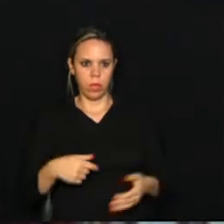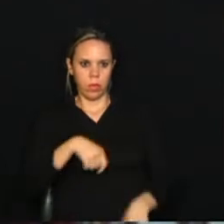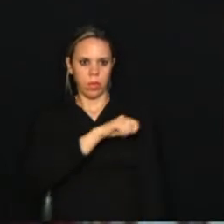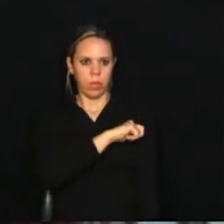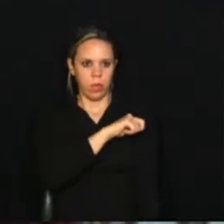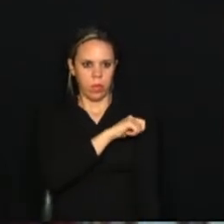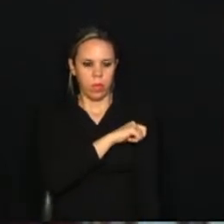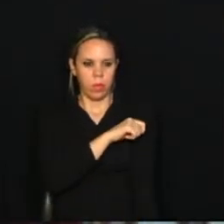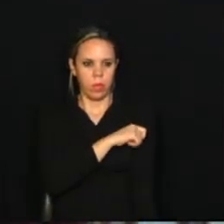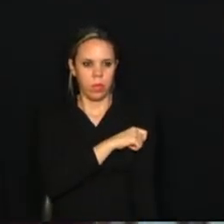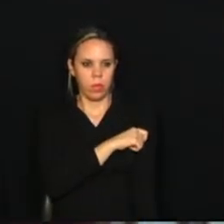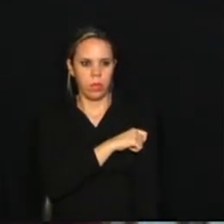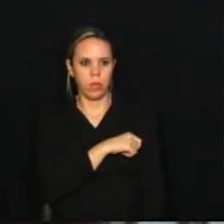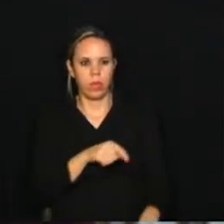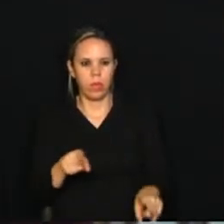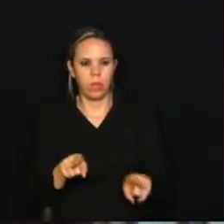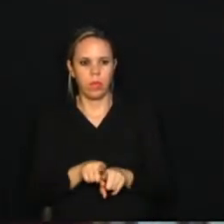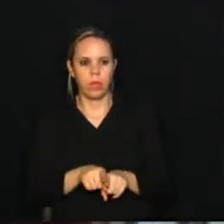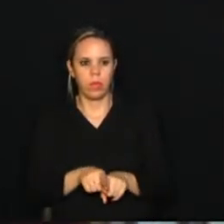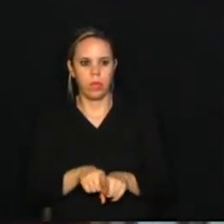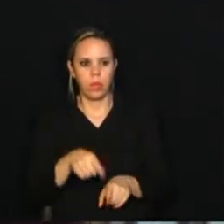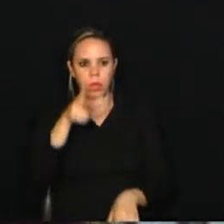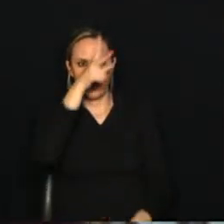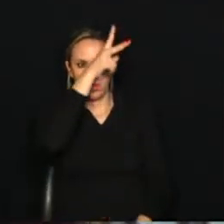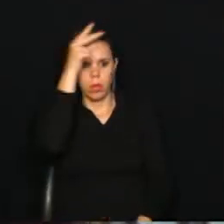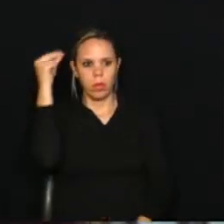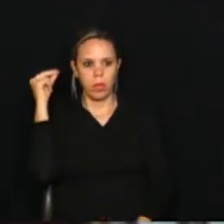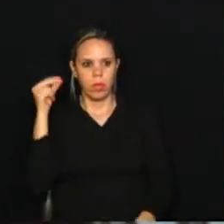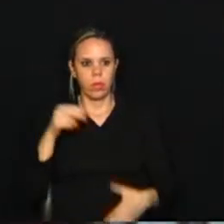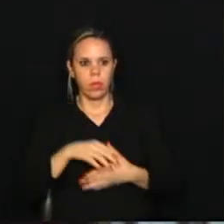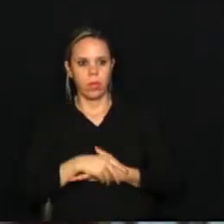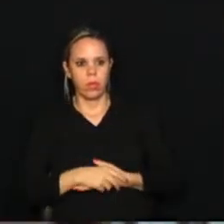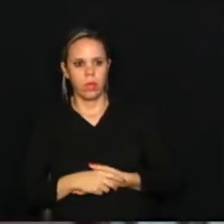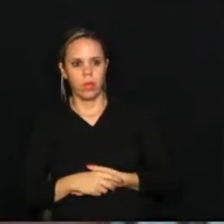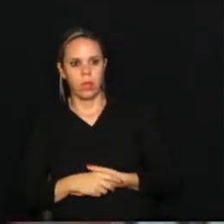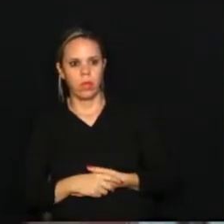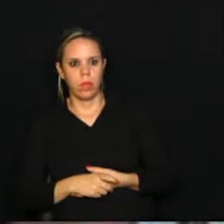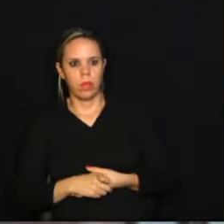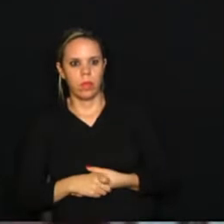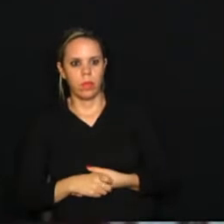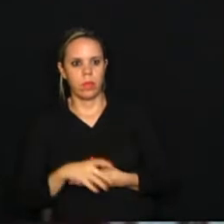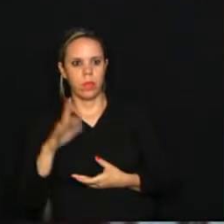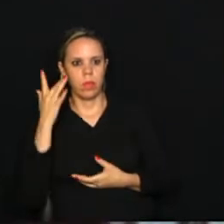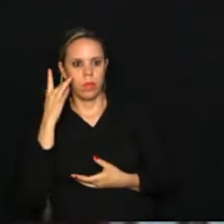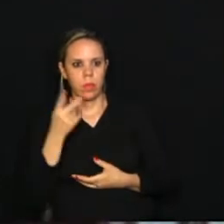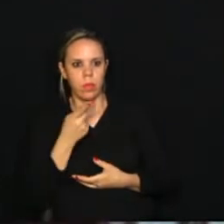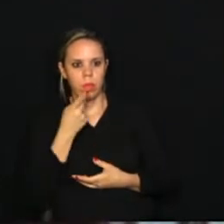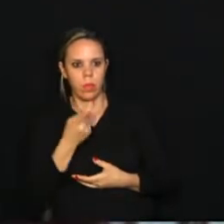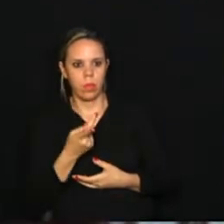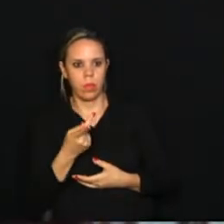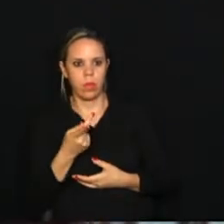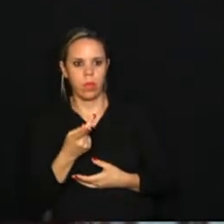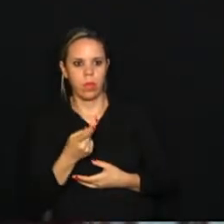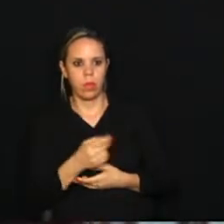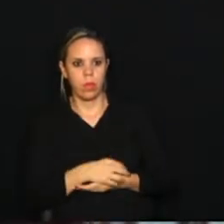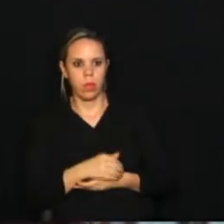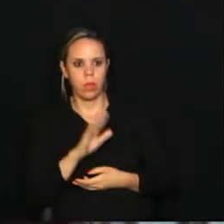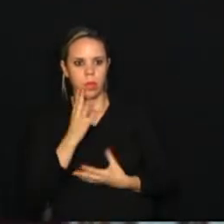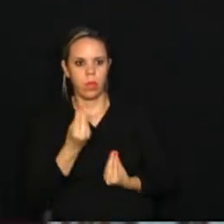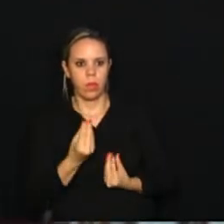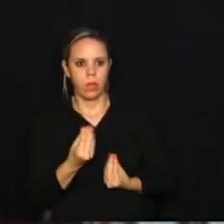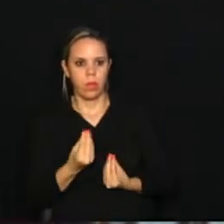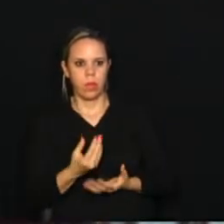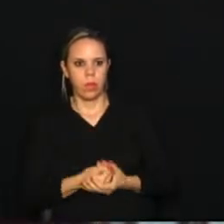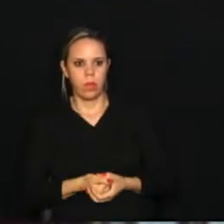alunos também da rede municipal. Acho que eu falei mais do que deveria,